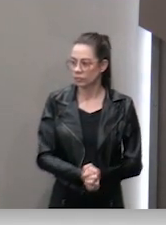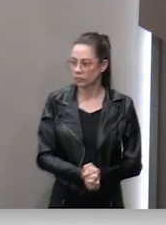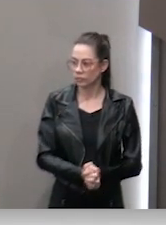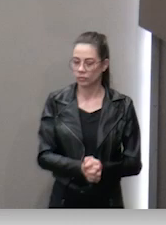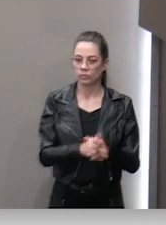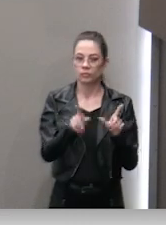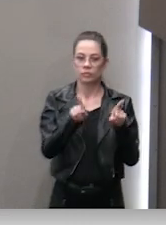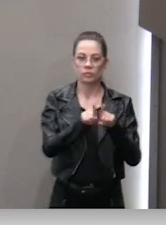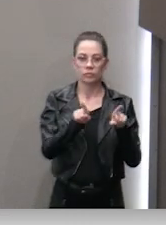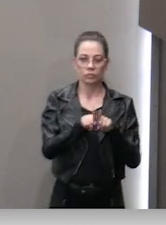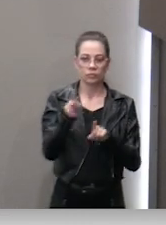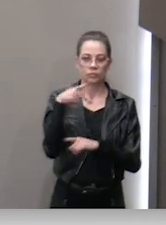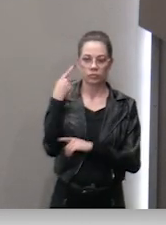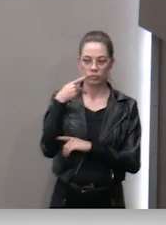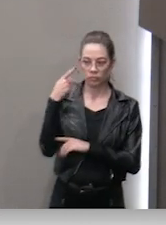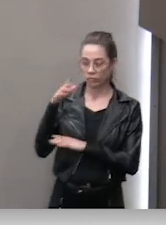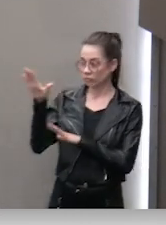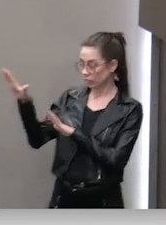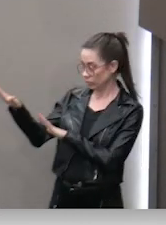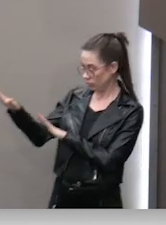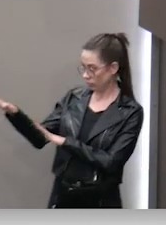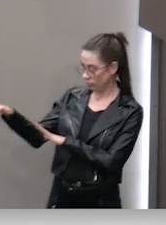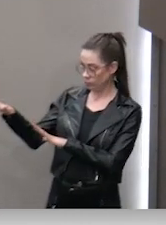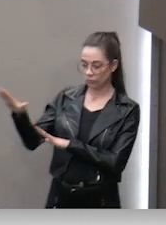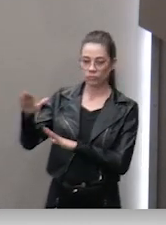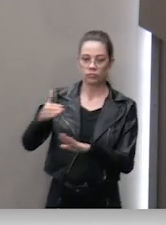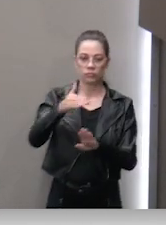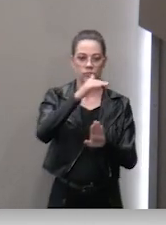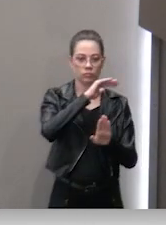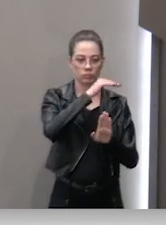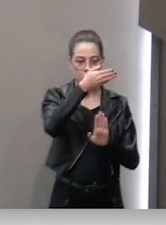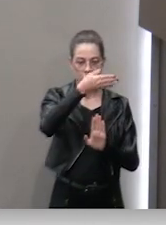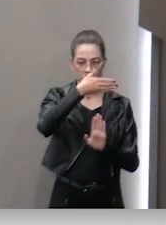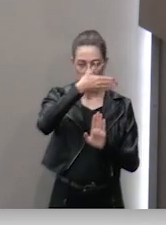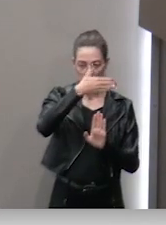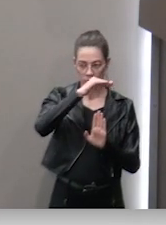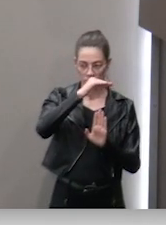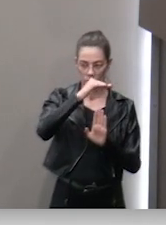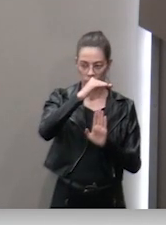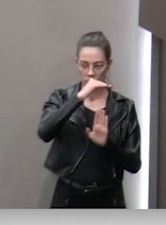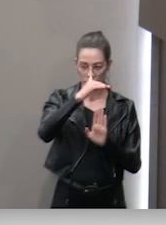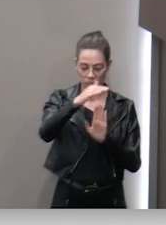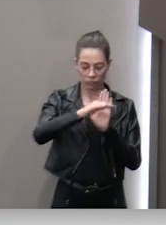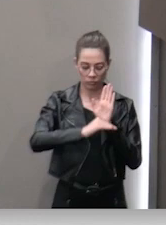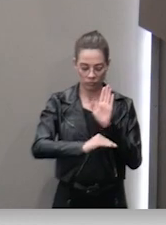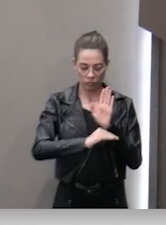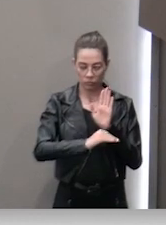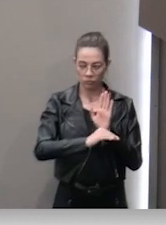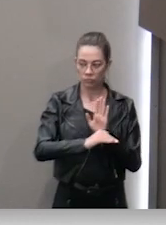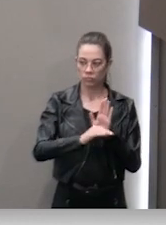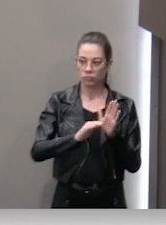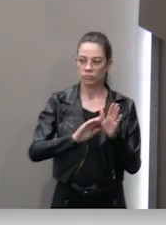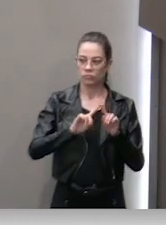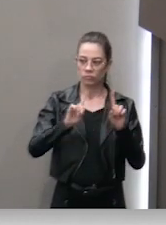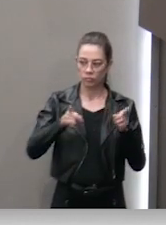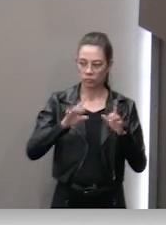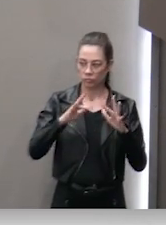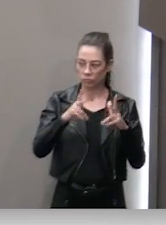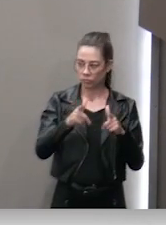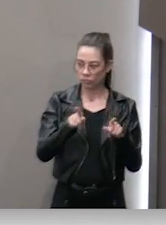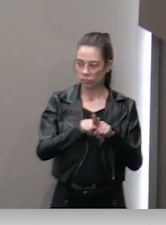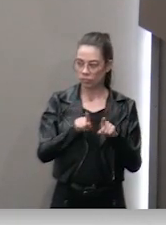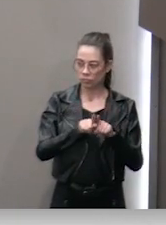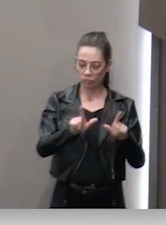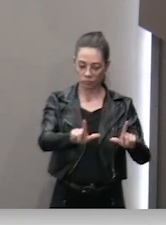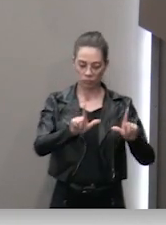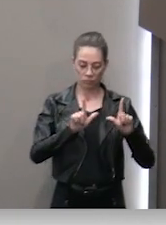Os vereadores ficam em cima, diretoria do Simpasso, a Bernadette, se quiser descer aqui, quiser ficar ali, enfim, com a